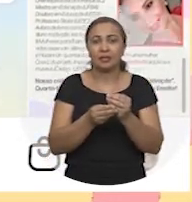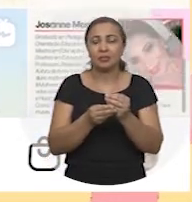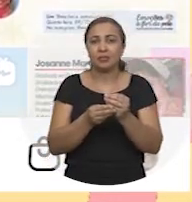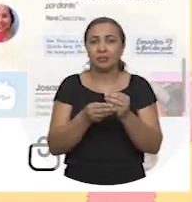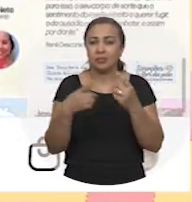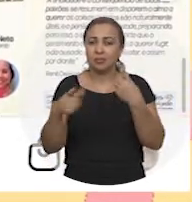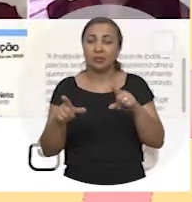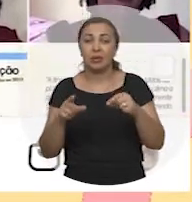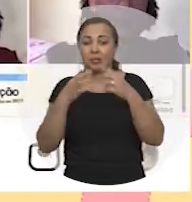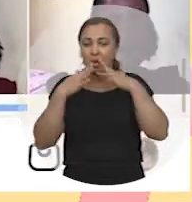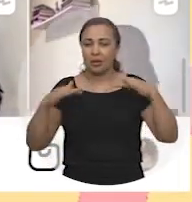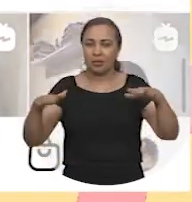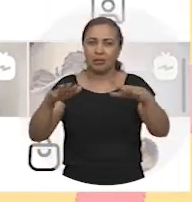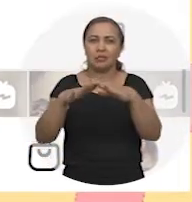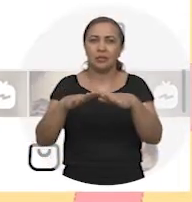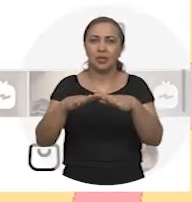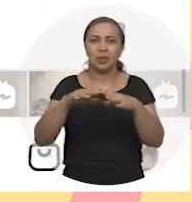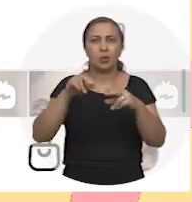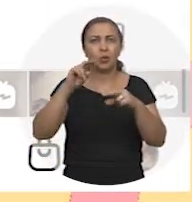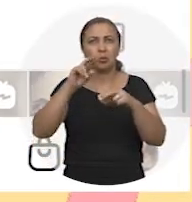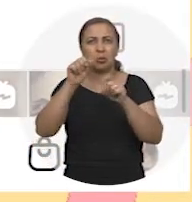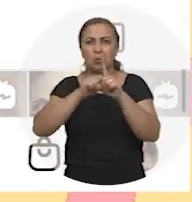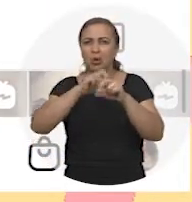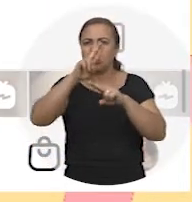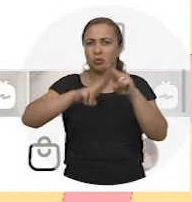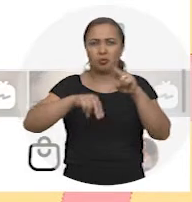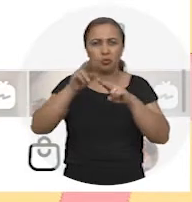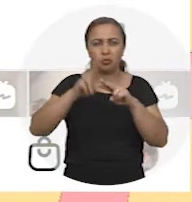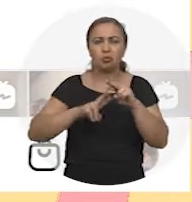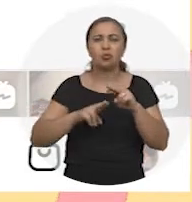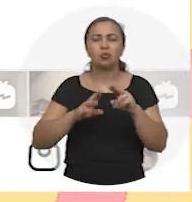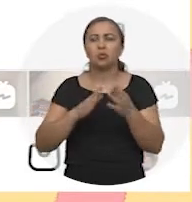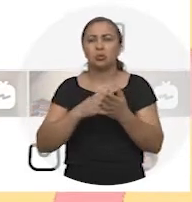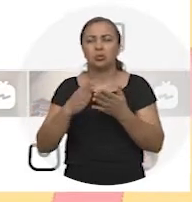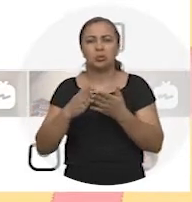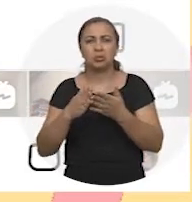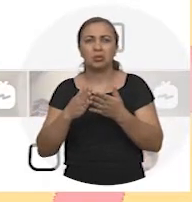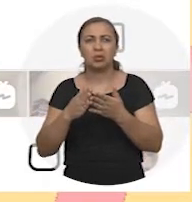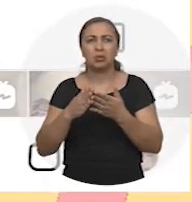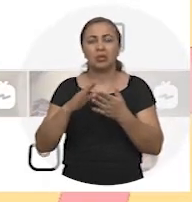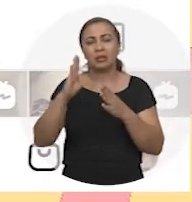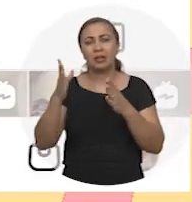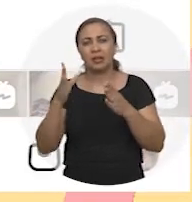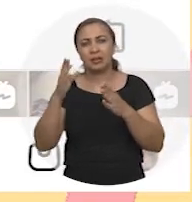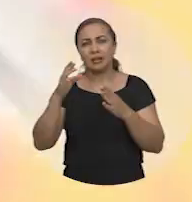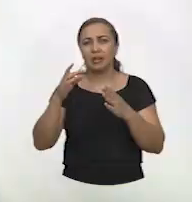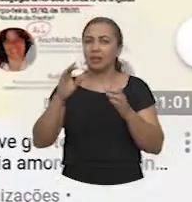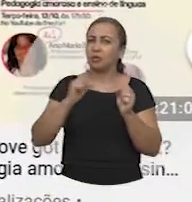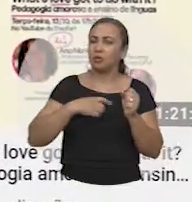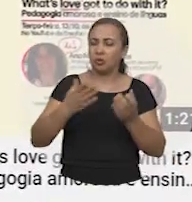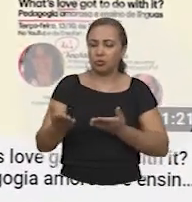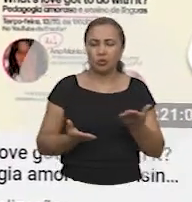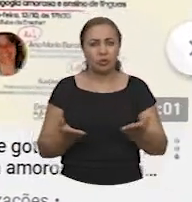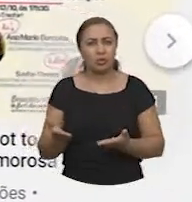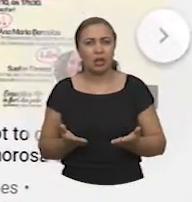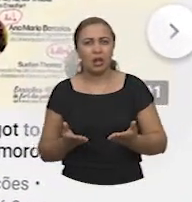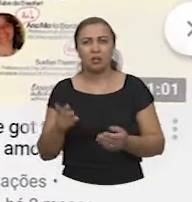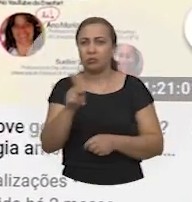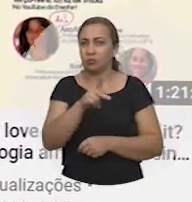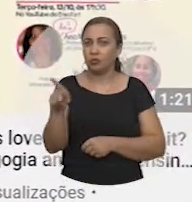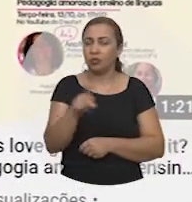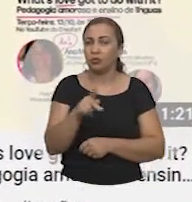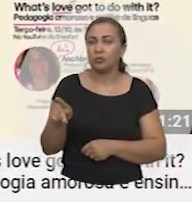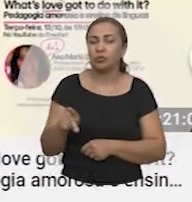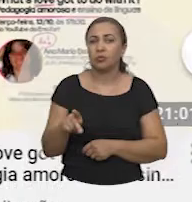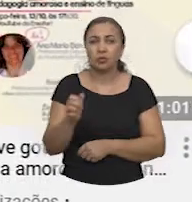implantado no auge da pandemia, né, em junho, e foi motivado pelos relatos dos funcionários,